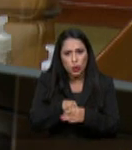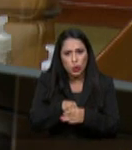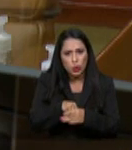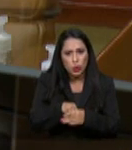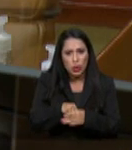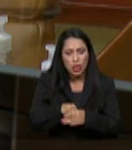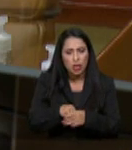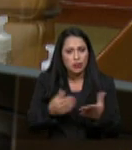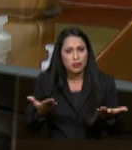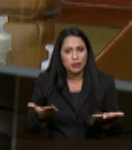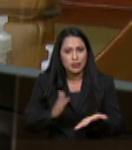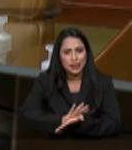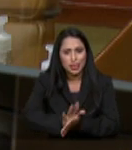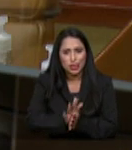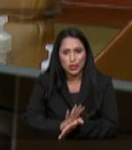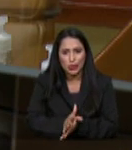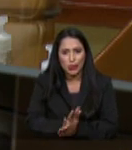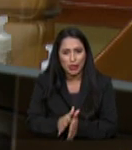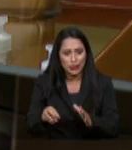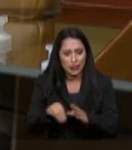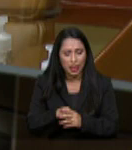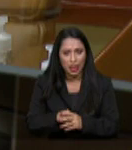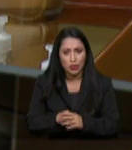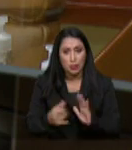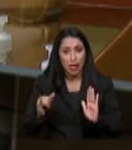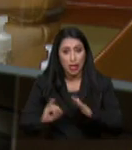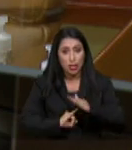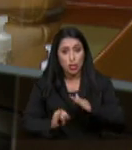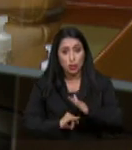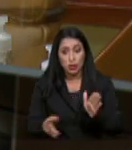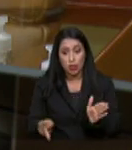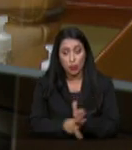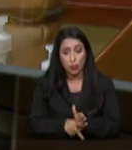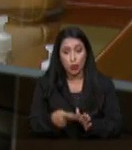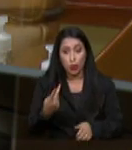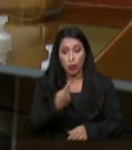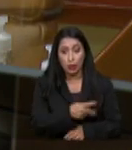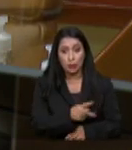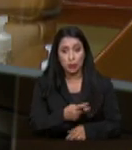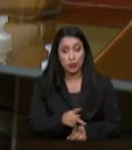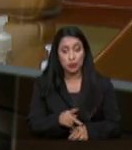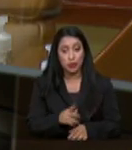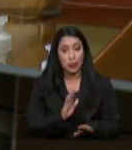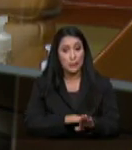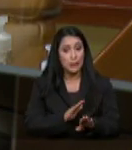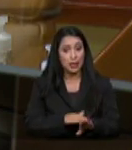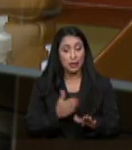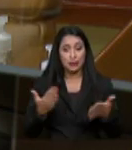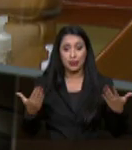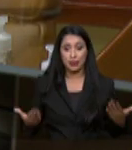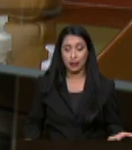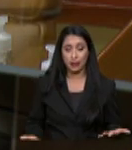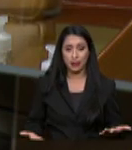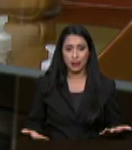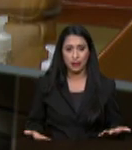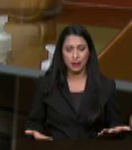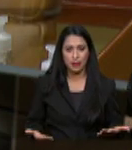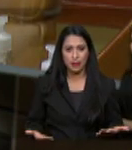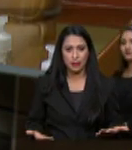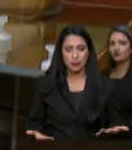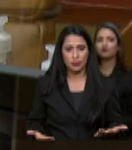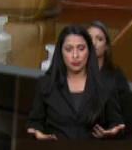dizer a democracia sendo destruída pelas instituições e por integrantes dessas instituições e